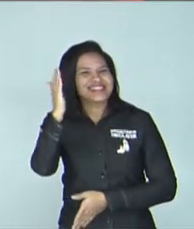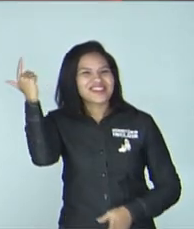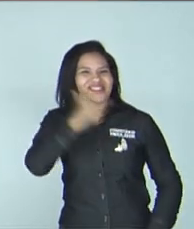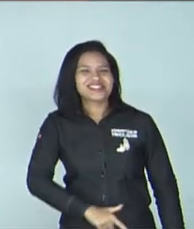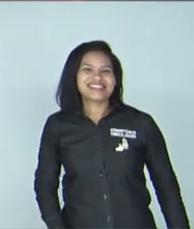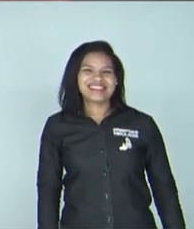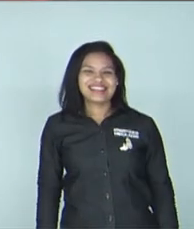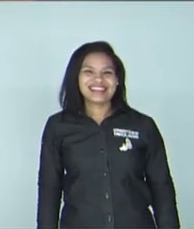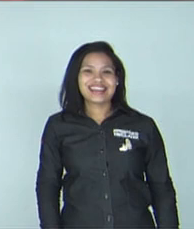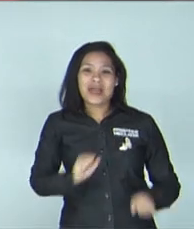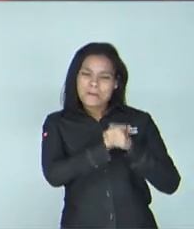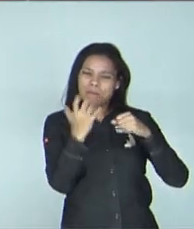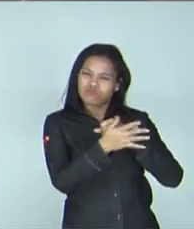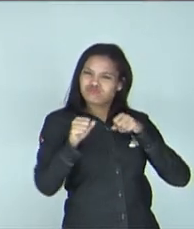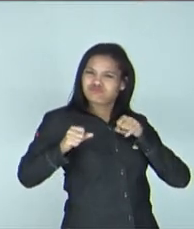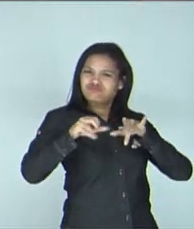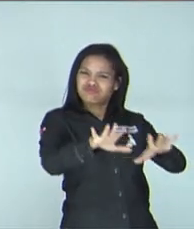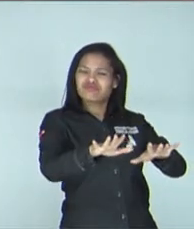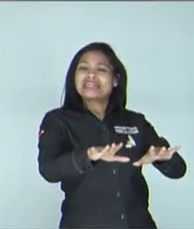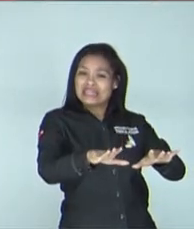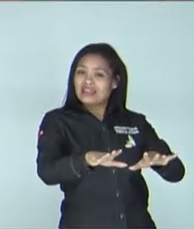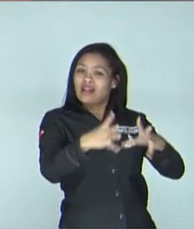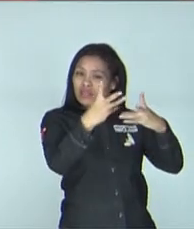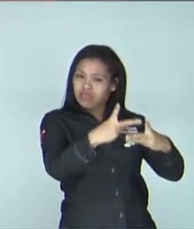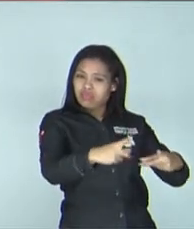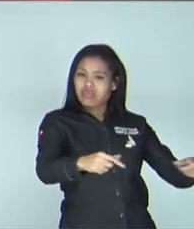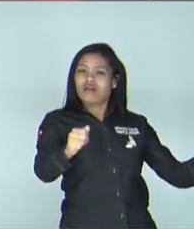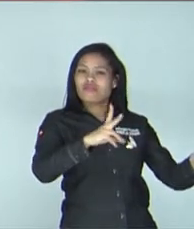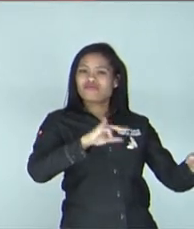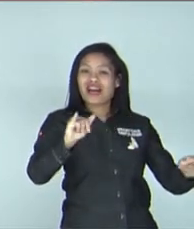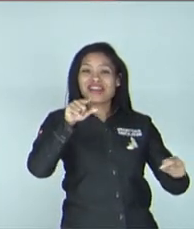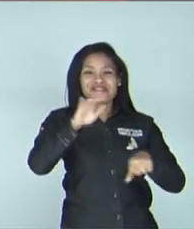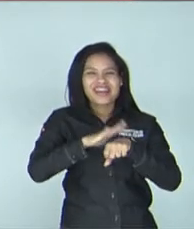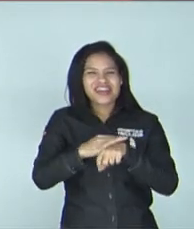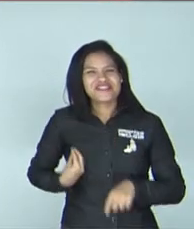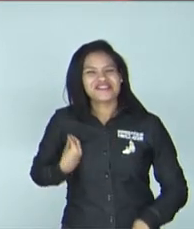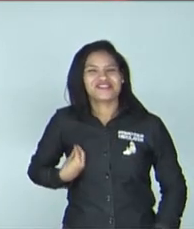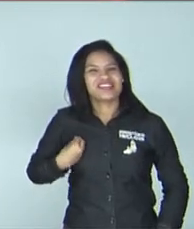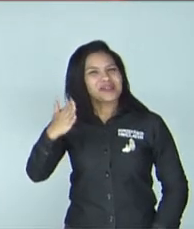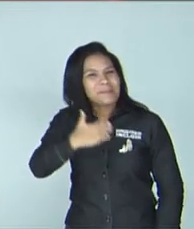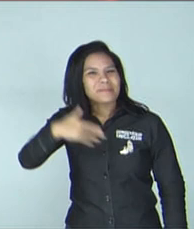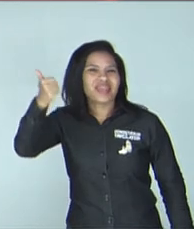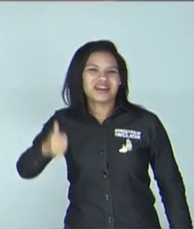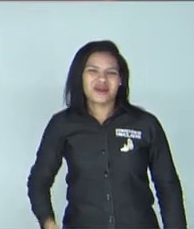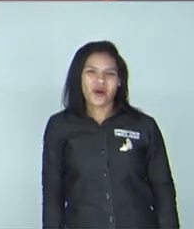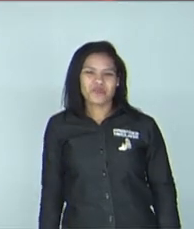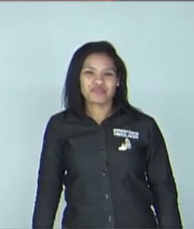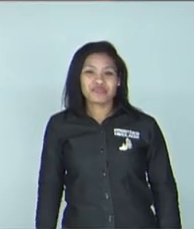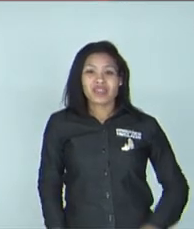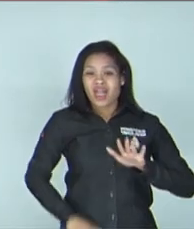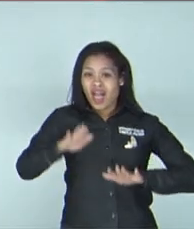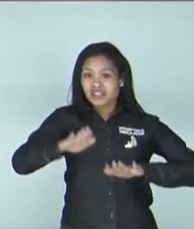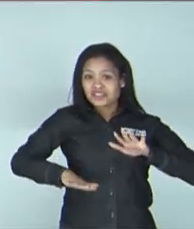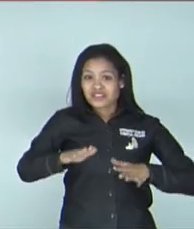mas você vai ser uma pessoa melhor que sabe o problema no vendo essa pandemia toda tem gente que quando voltar à